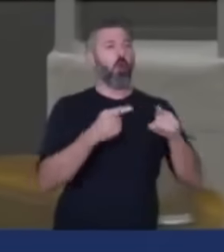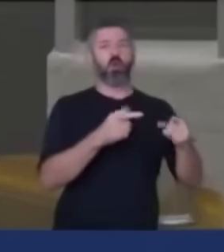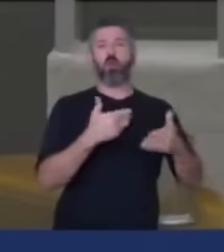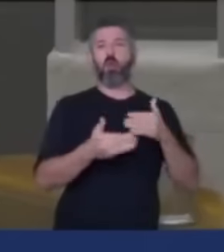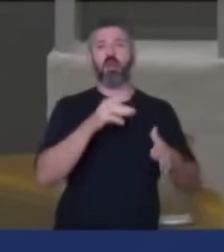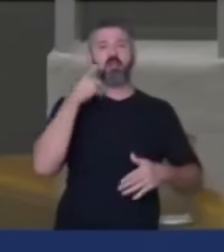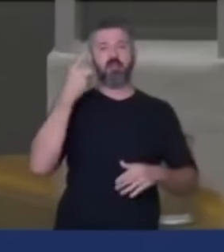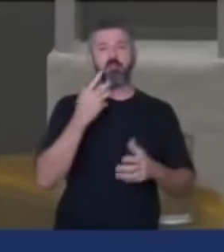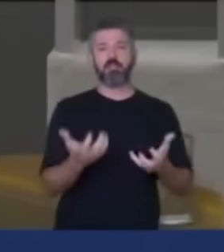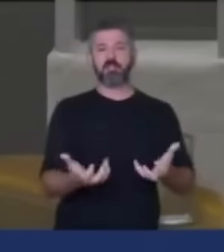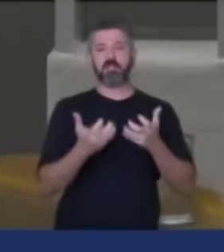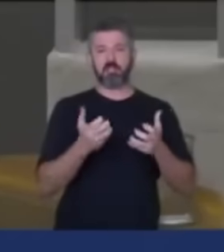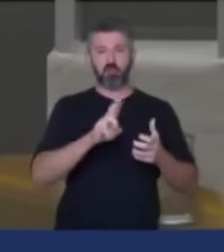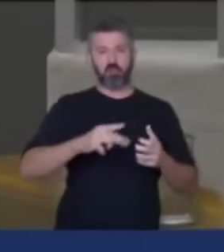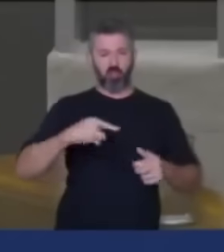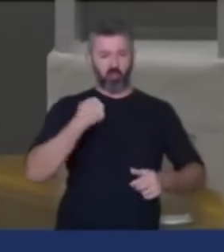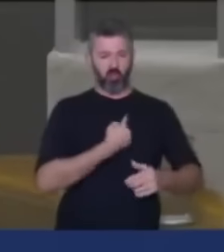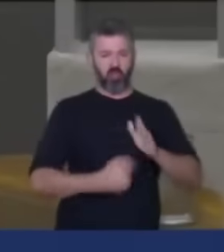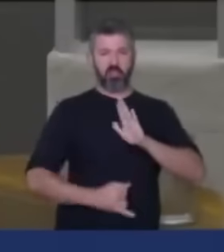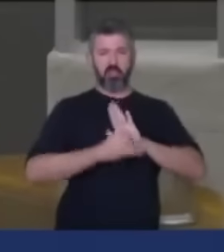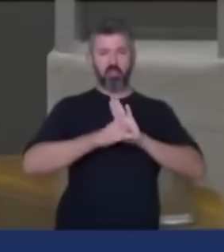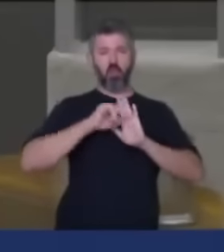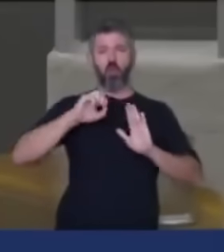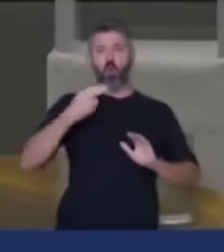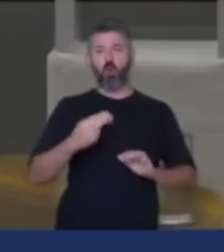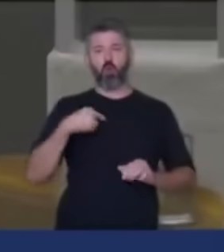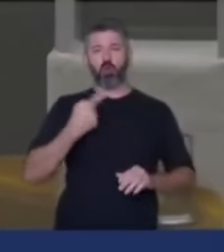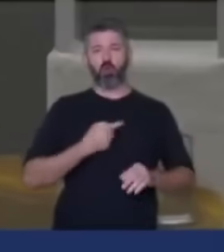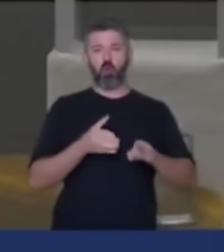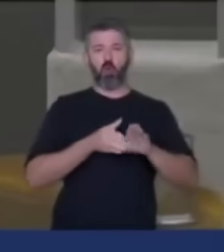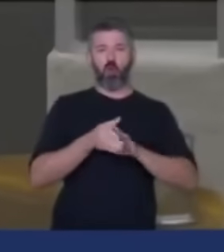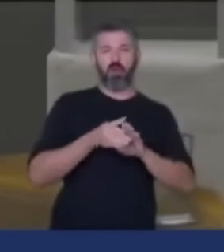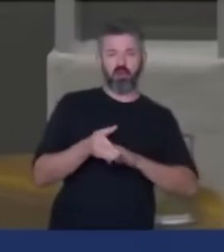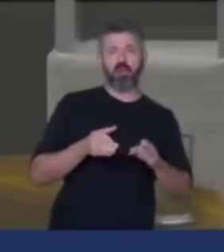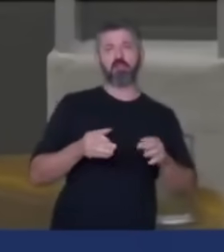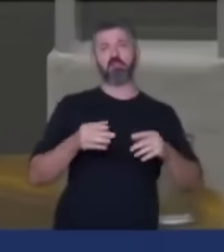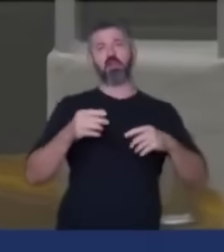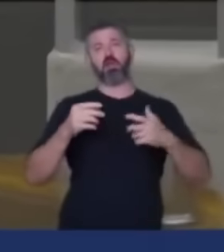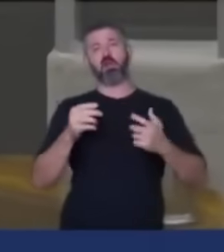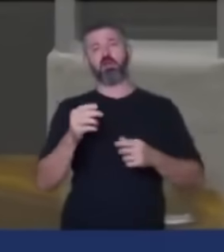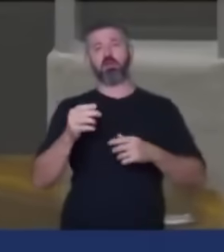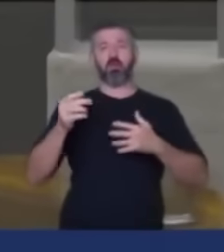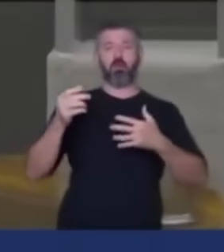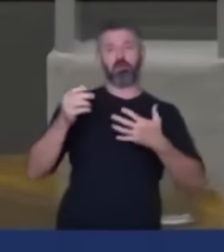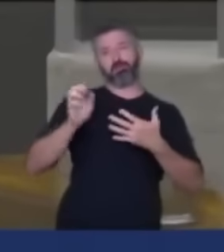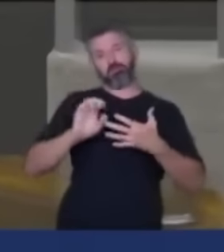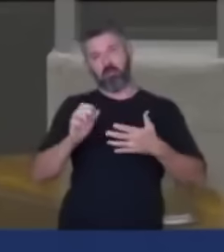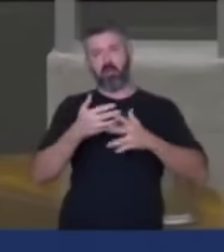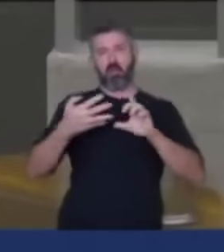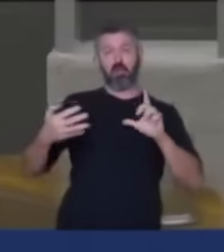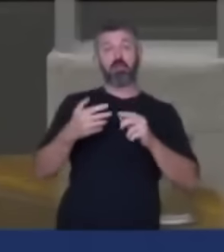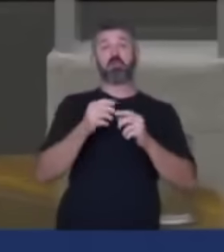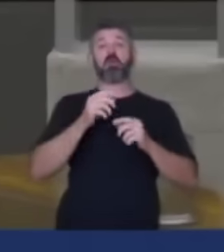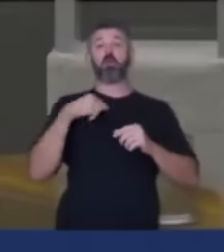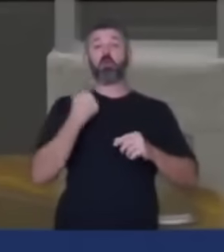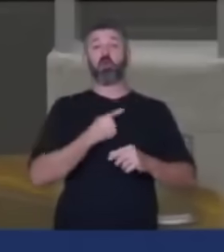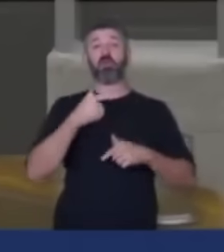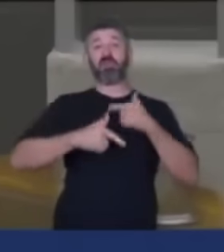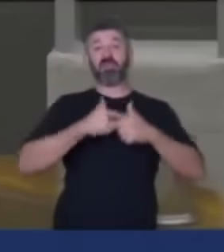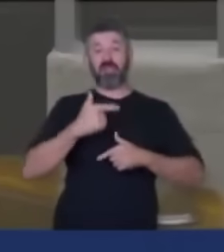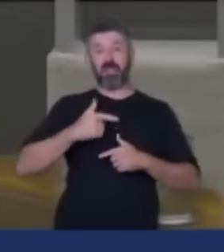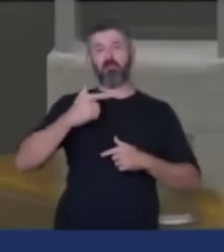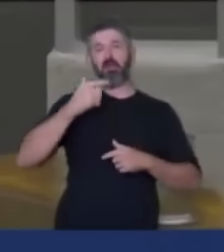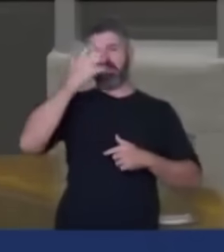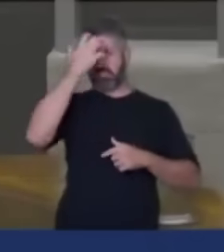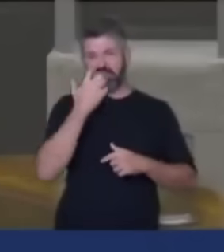tentar usar da nossa identidade ou da nossa orientação sexual para nos desqualificar o nosso trabalho é sério diferente